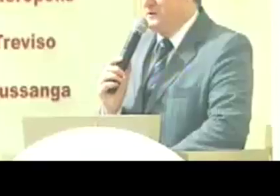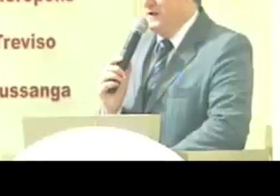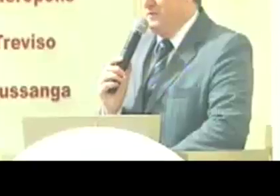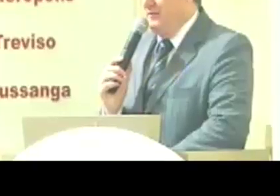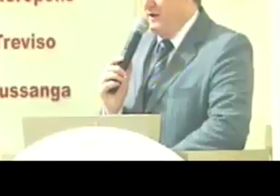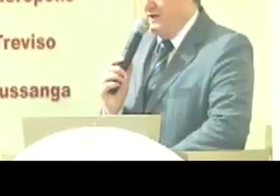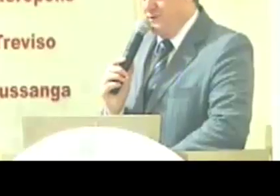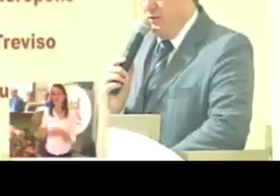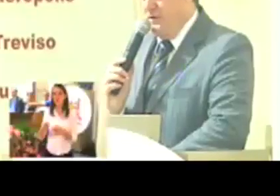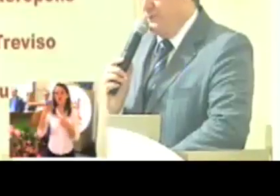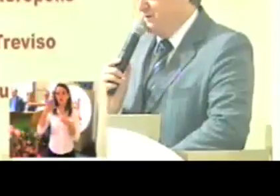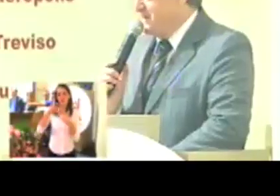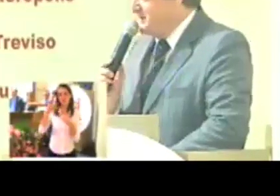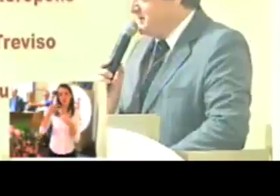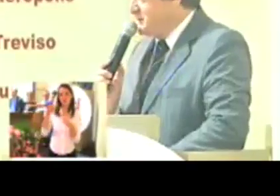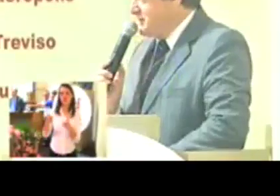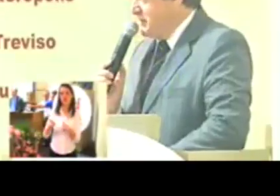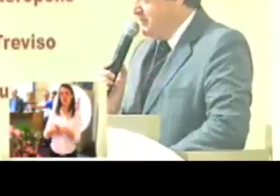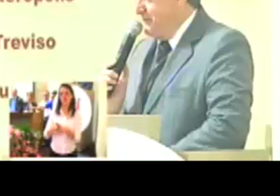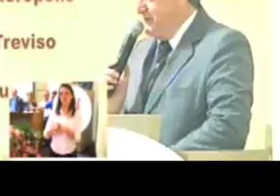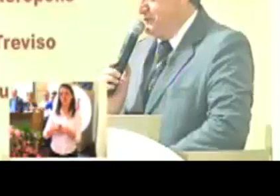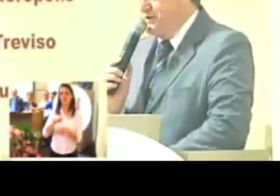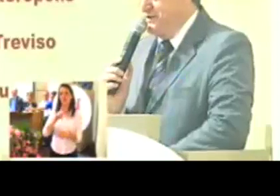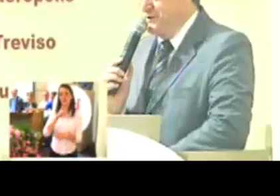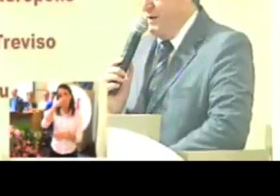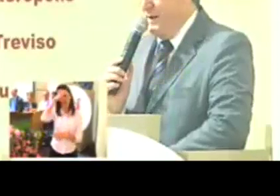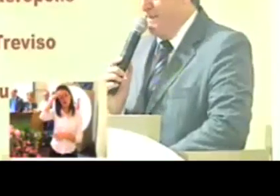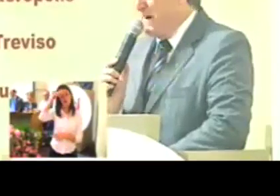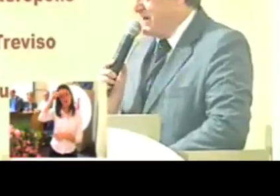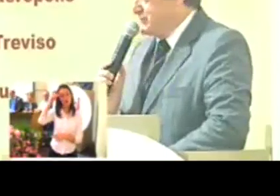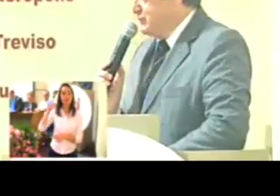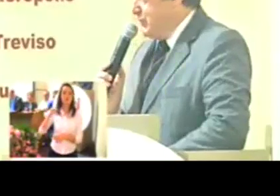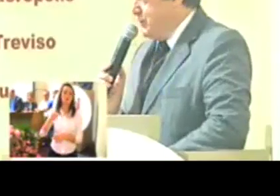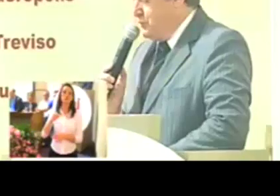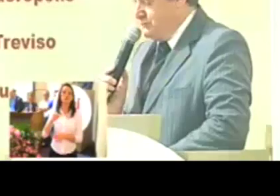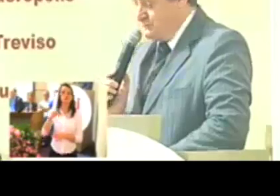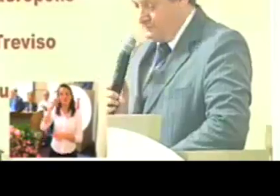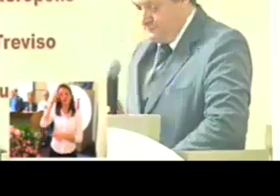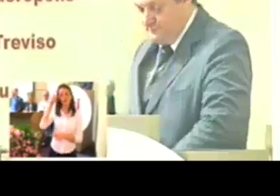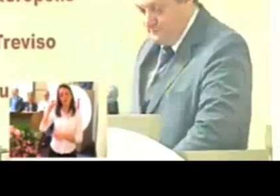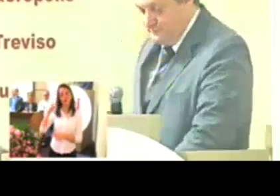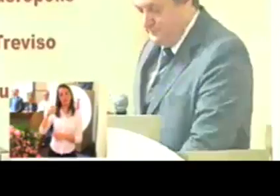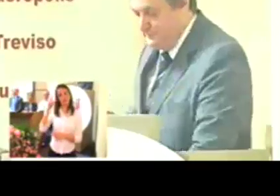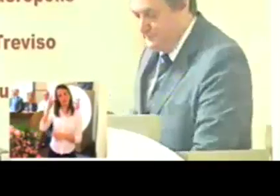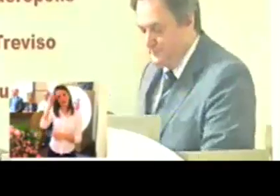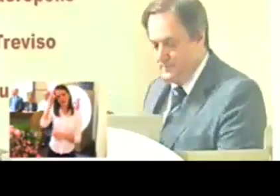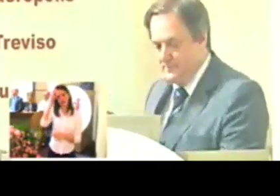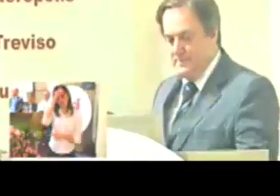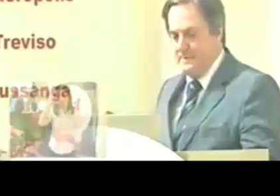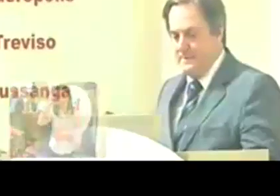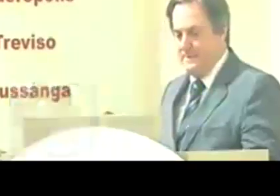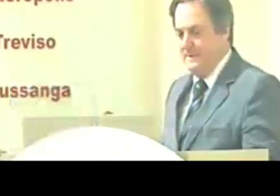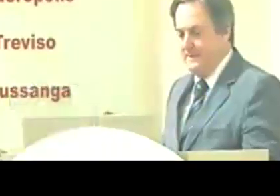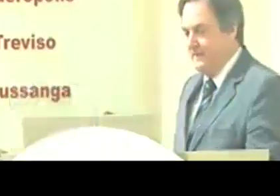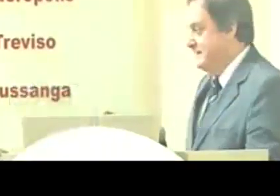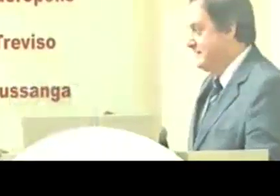Convidamos para fazer uso da palavra nesse momento o excelentíssimo senhor prefeito de Criciúma, Márcio Búrigo.